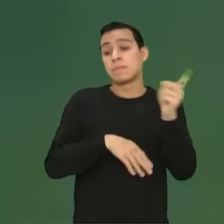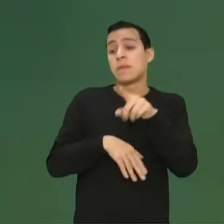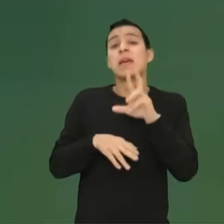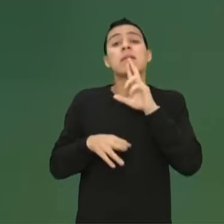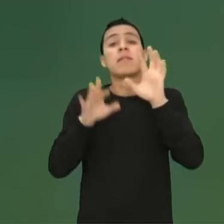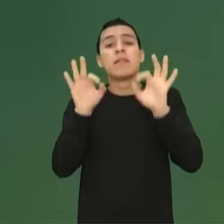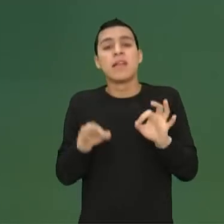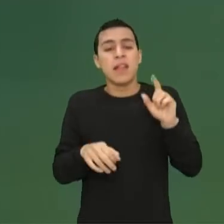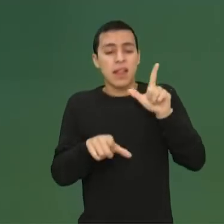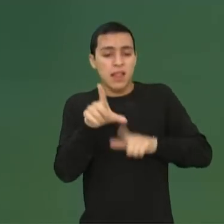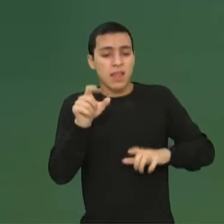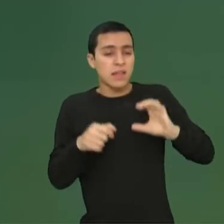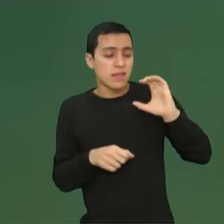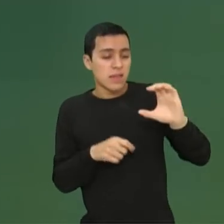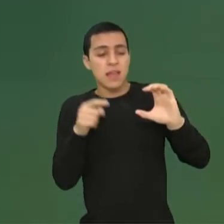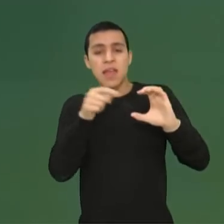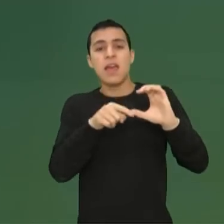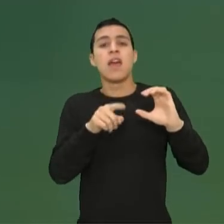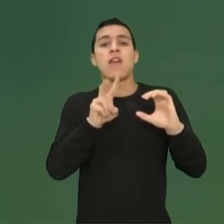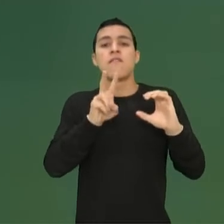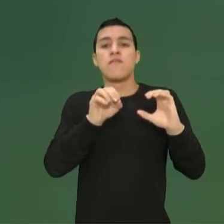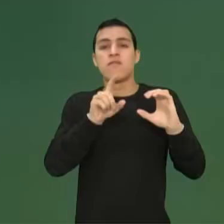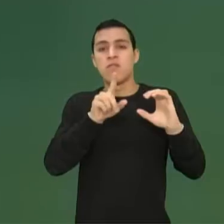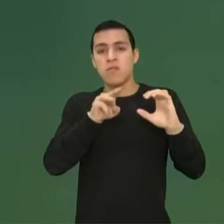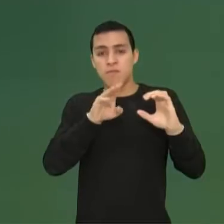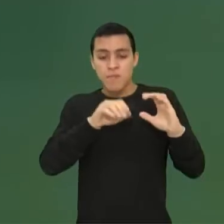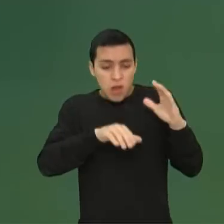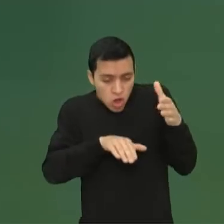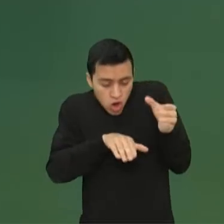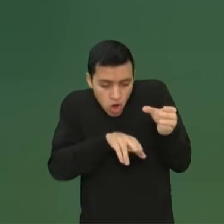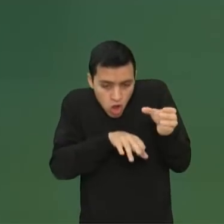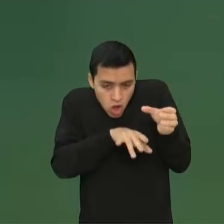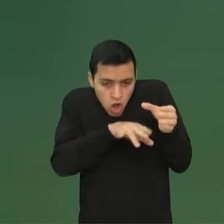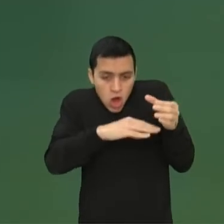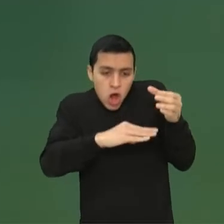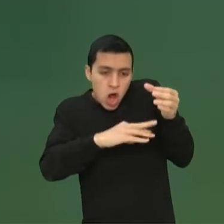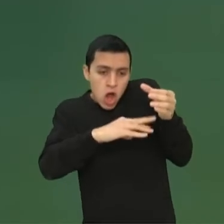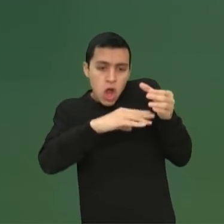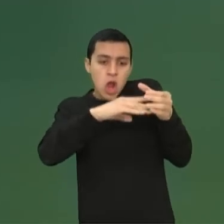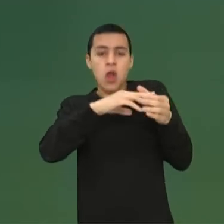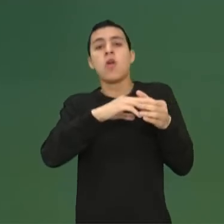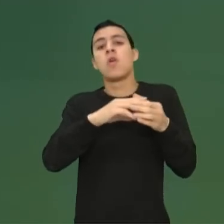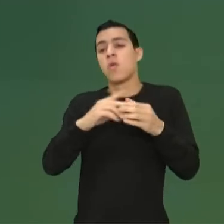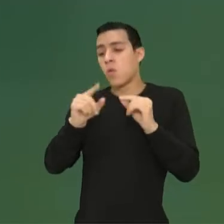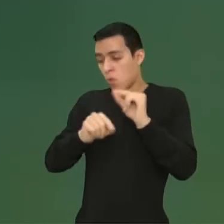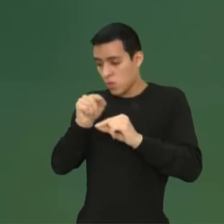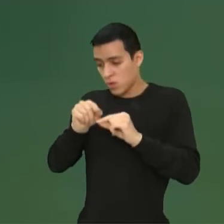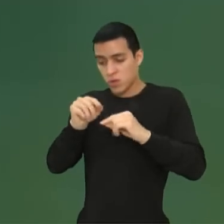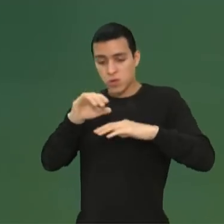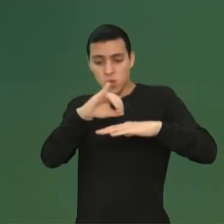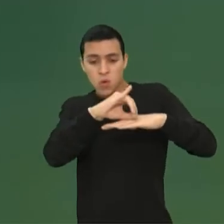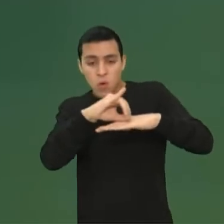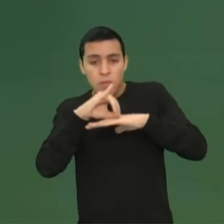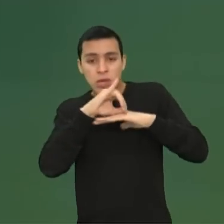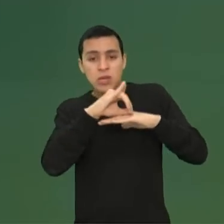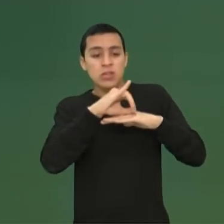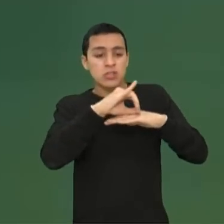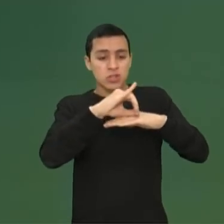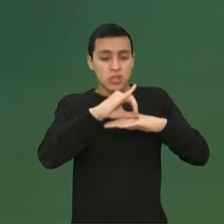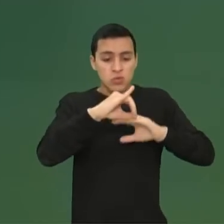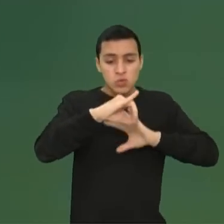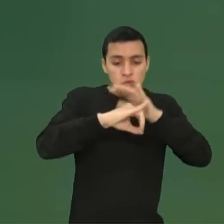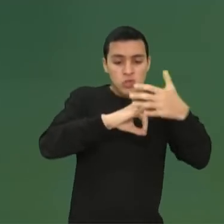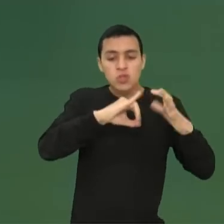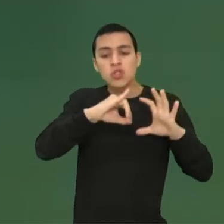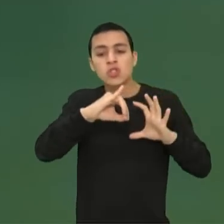letra C, volume. Então, o volume de um objeto, de um corpo, é o que ele